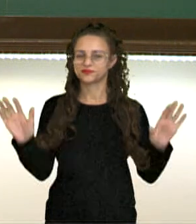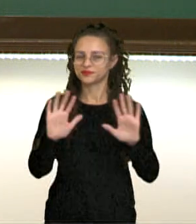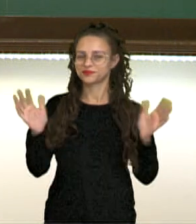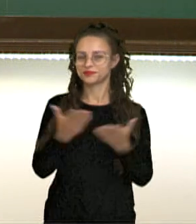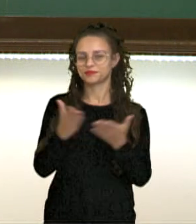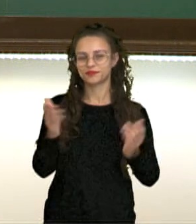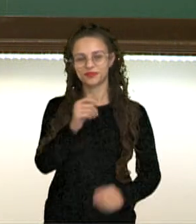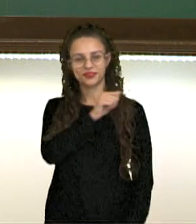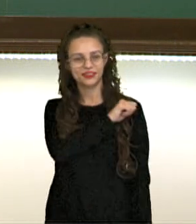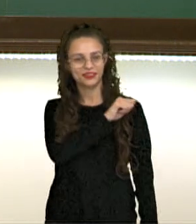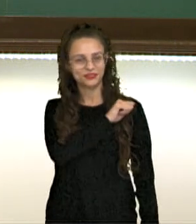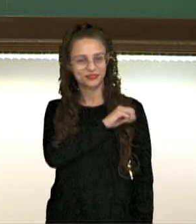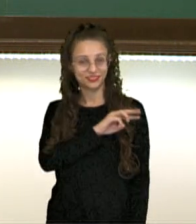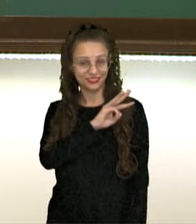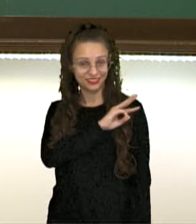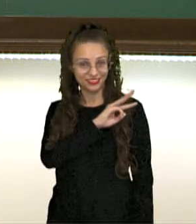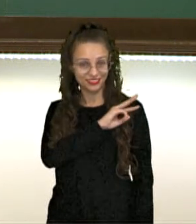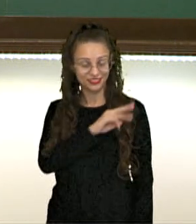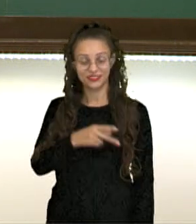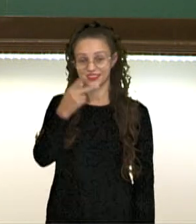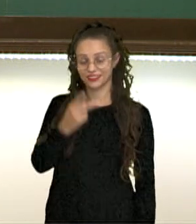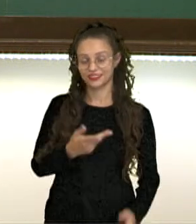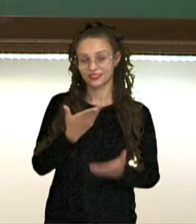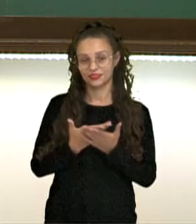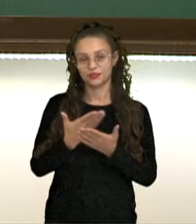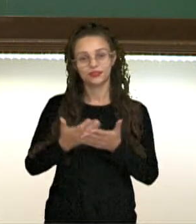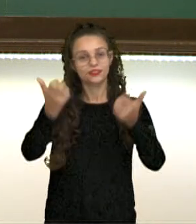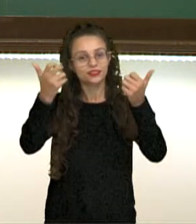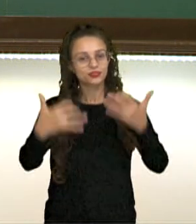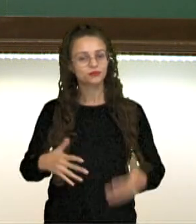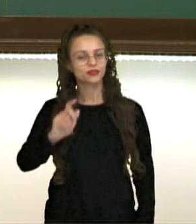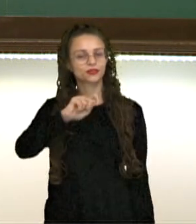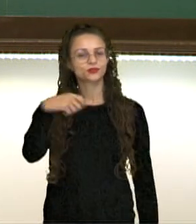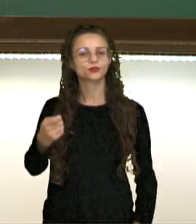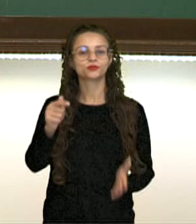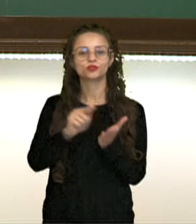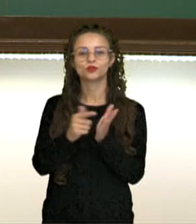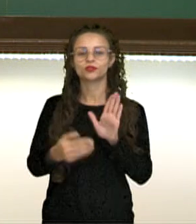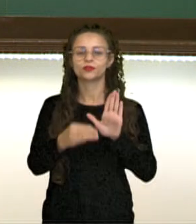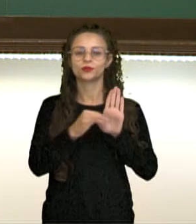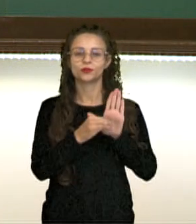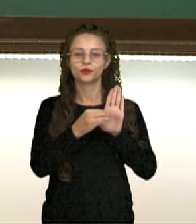Olá, estudantes da terceira série! Nesse vídeo vamos falar sobre editorial.